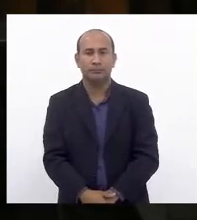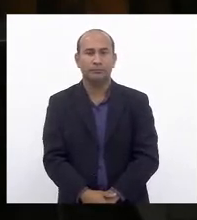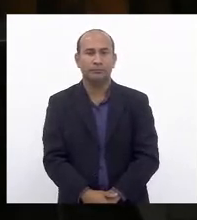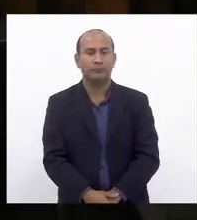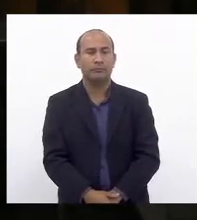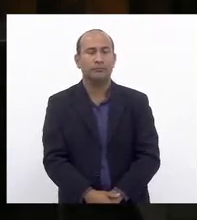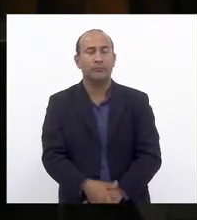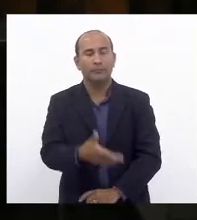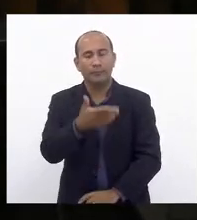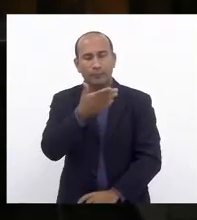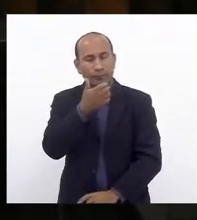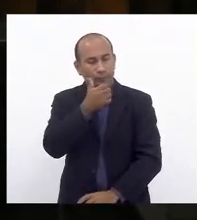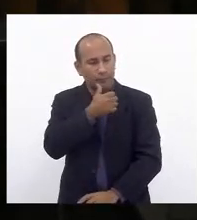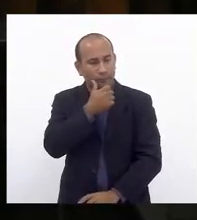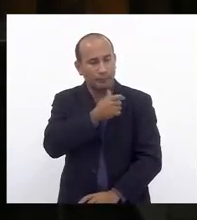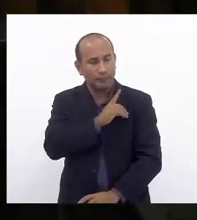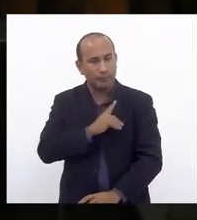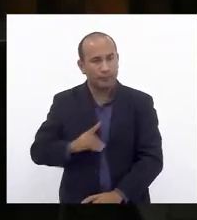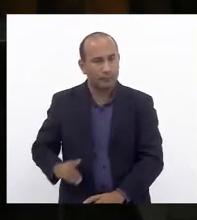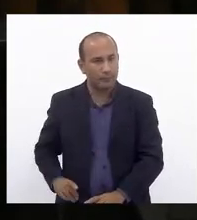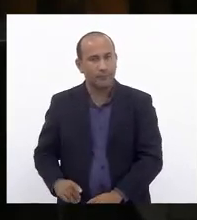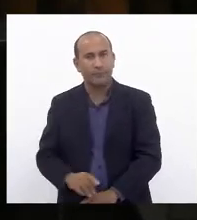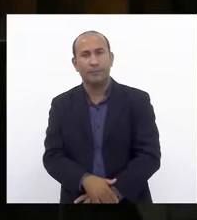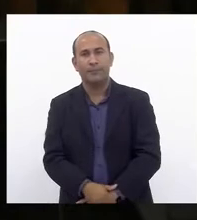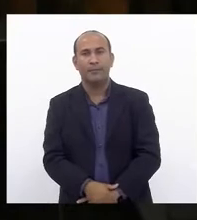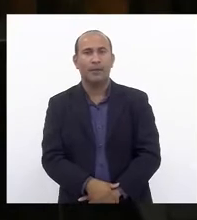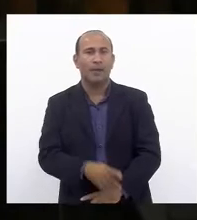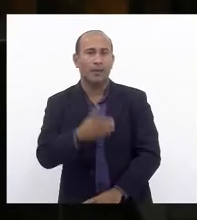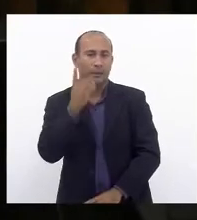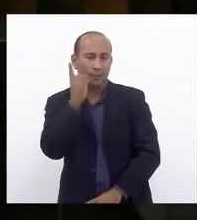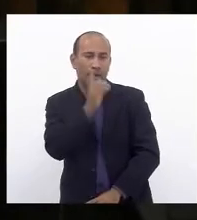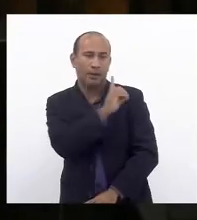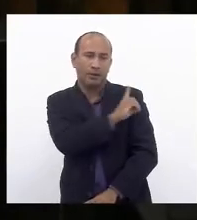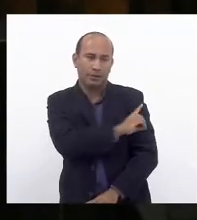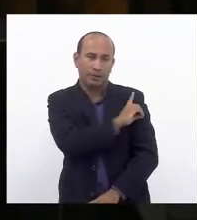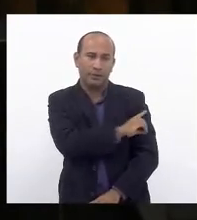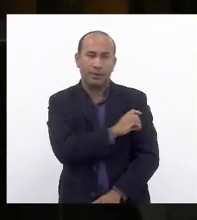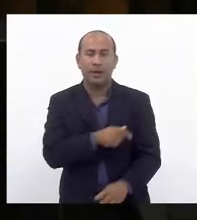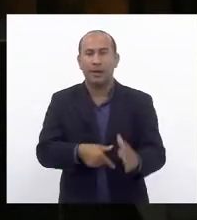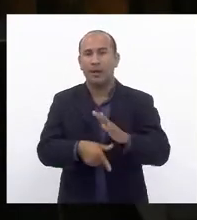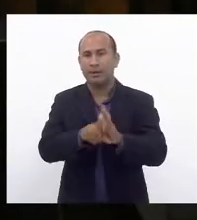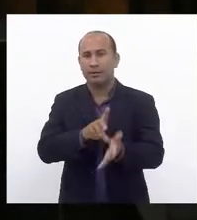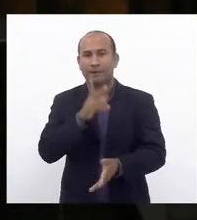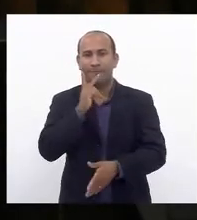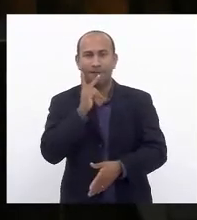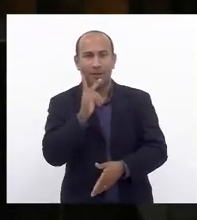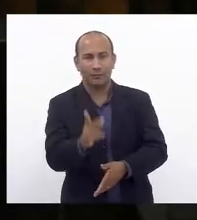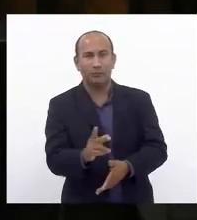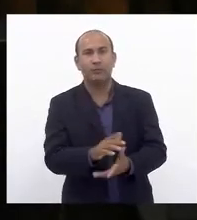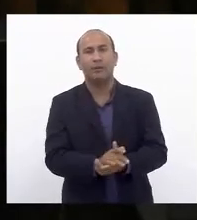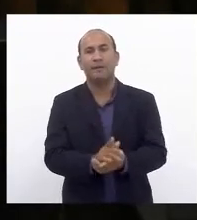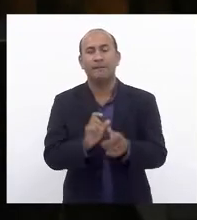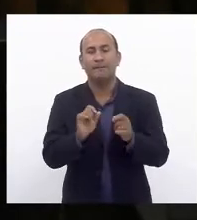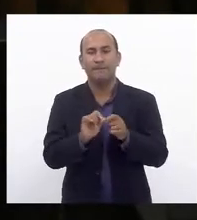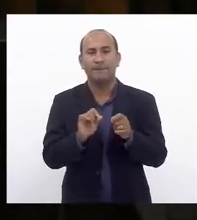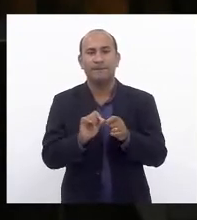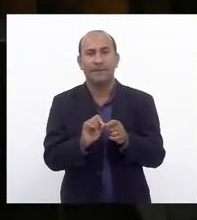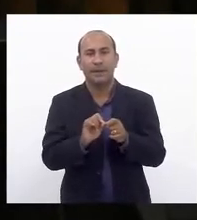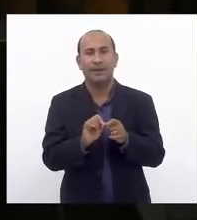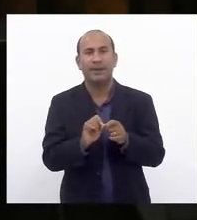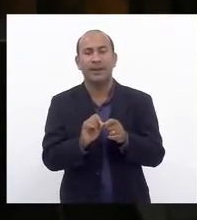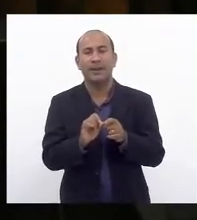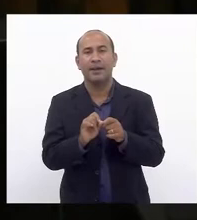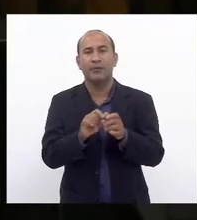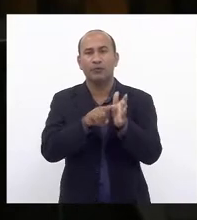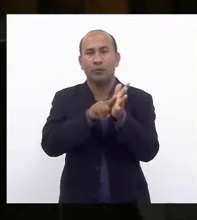Senhora presidente, deputada enfermeira Rejane, que me precedeu, fez uma